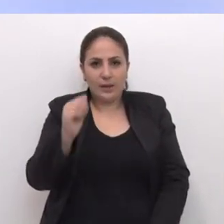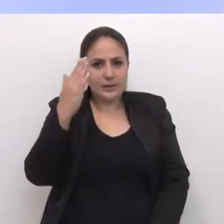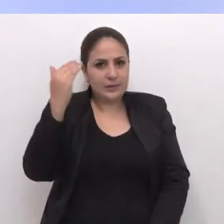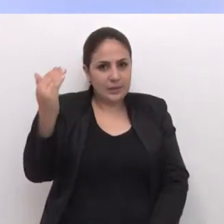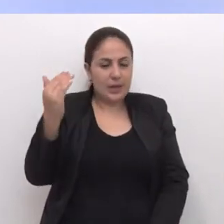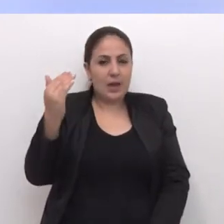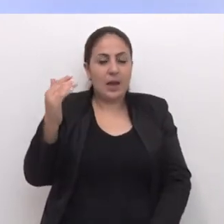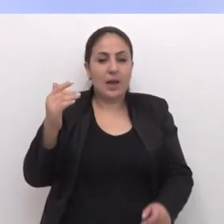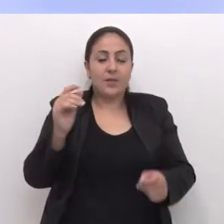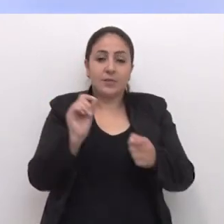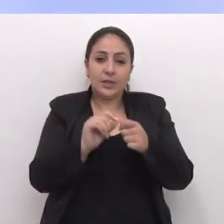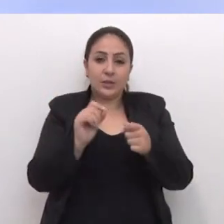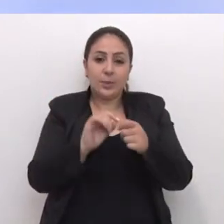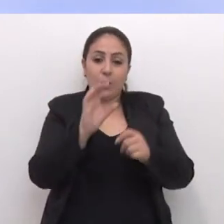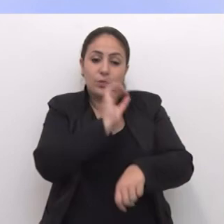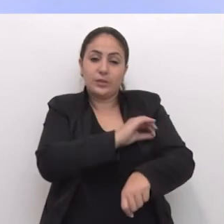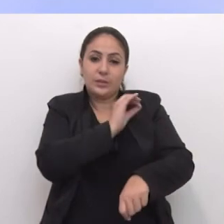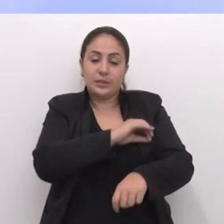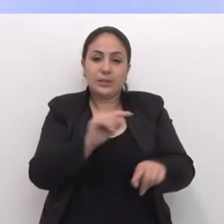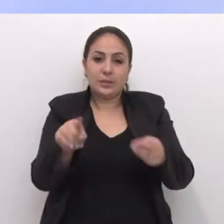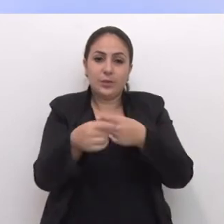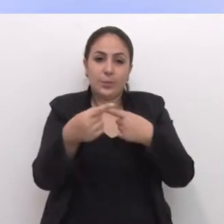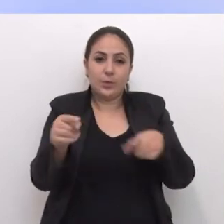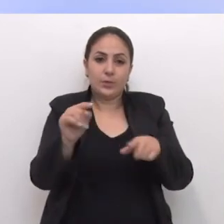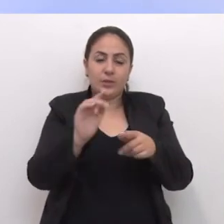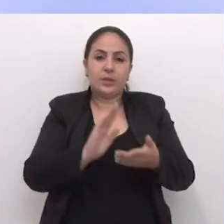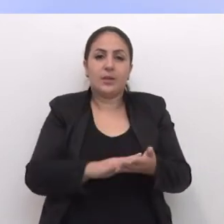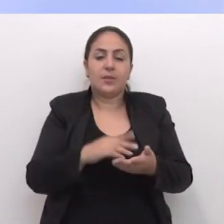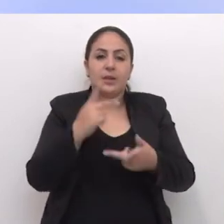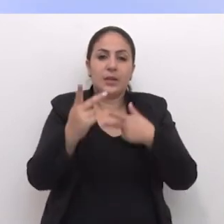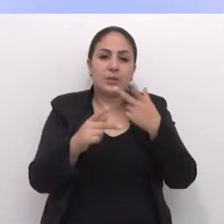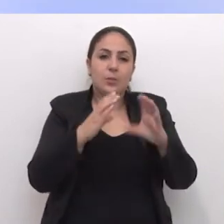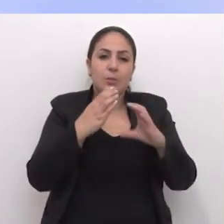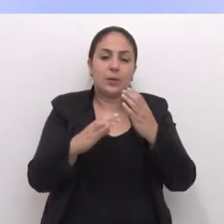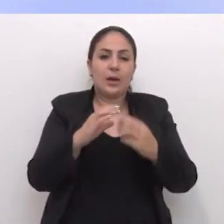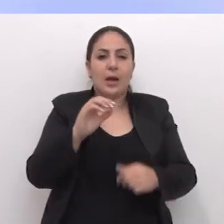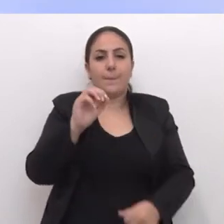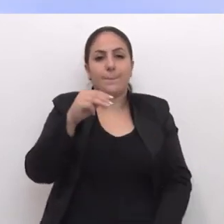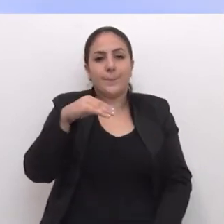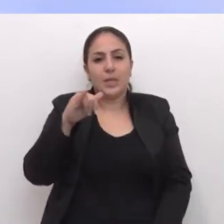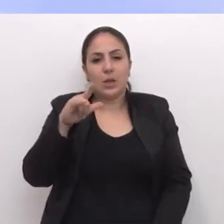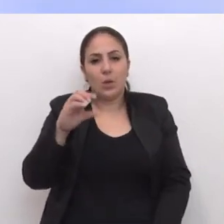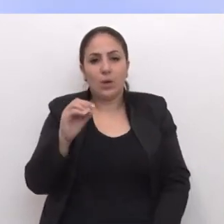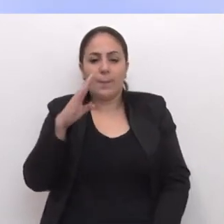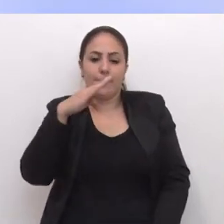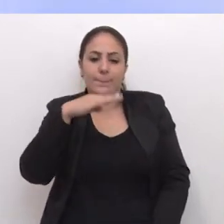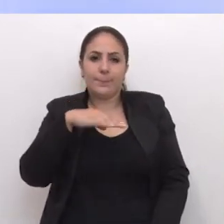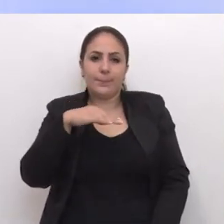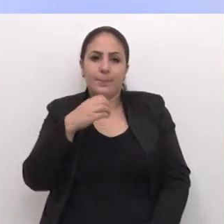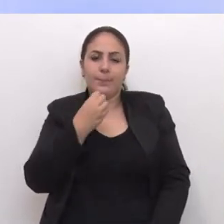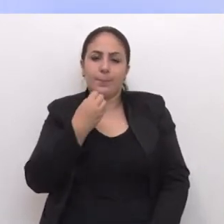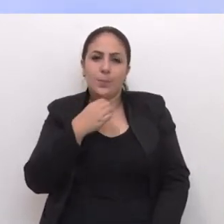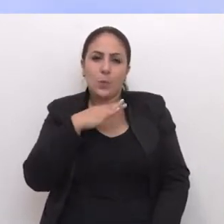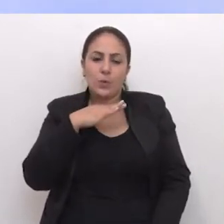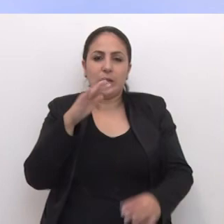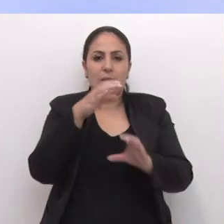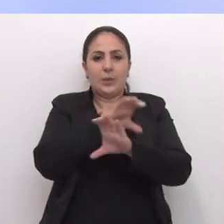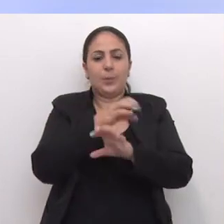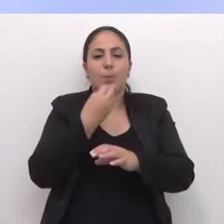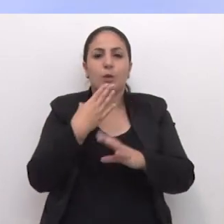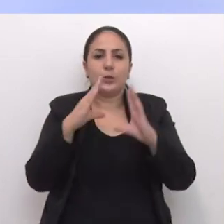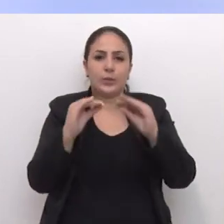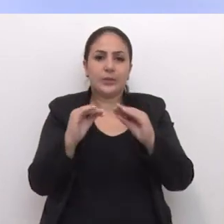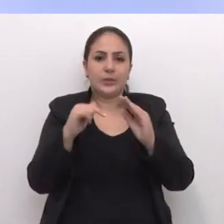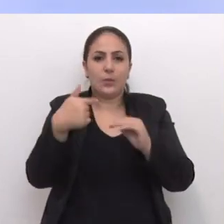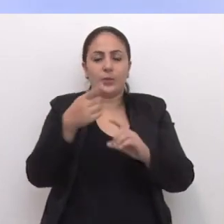dos talentos revelados pela oficina de música, interpretou a milonga Abaixo de Mau Tempo. Uma boa noite